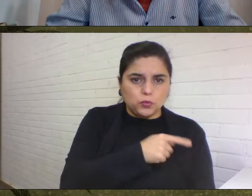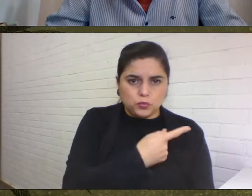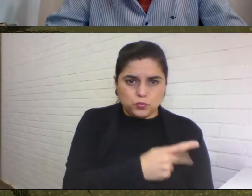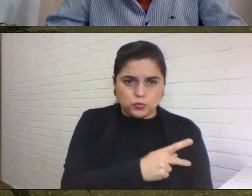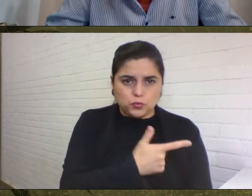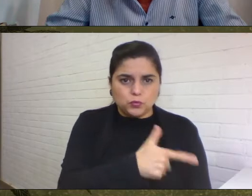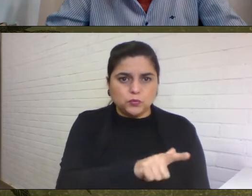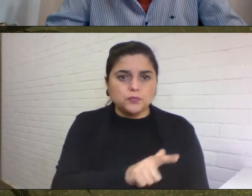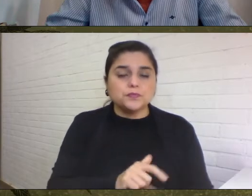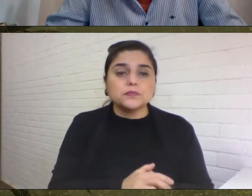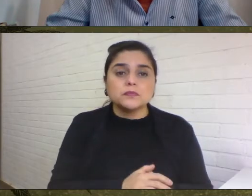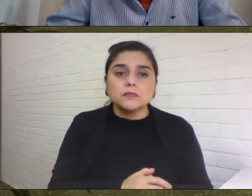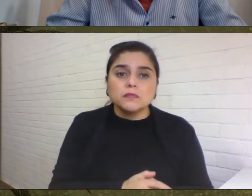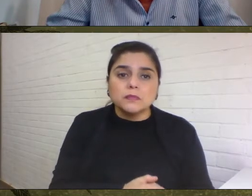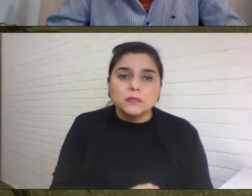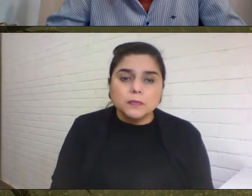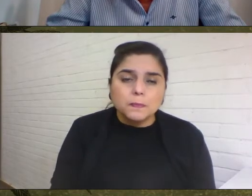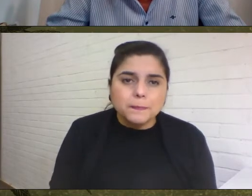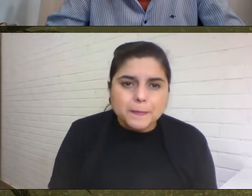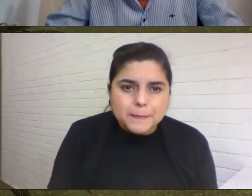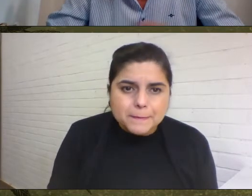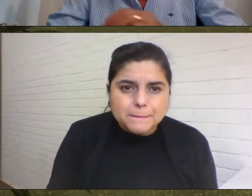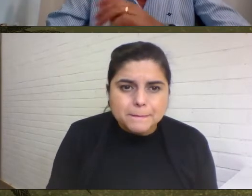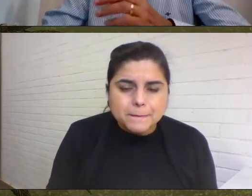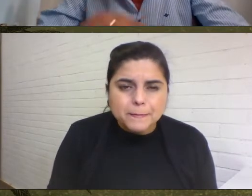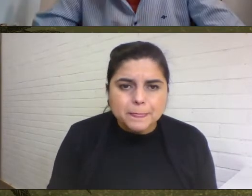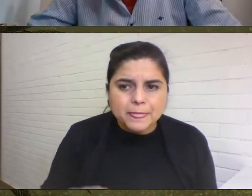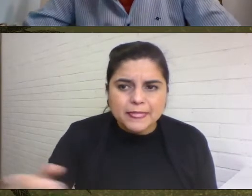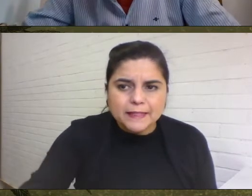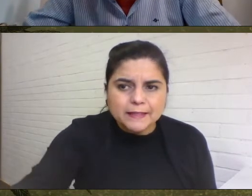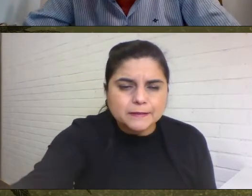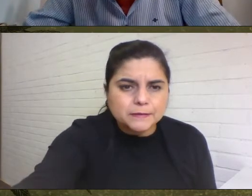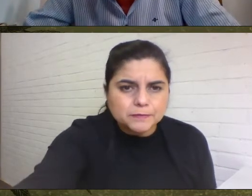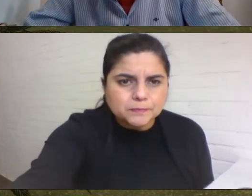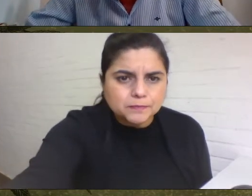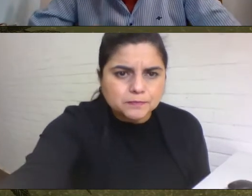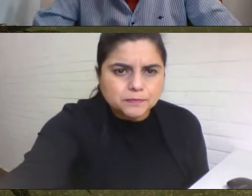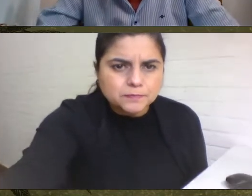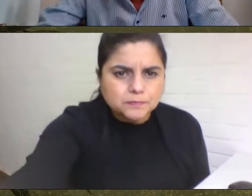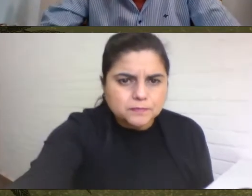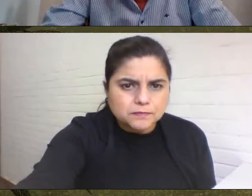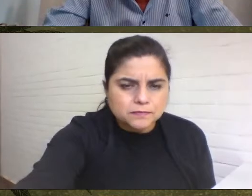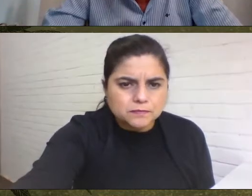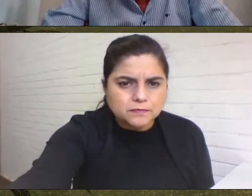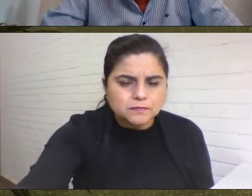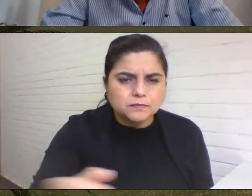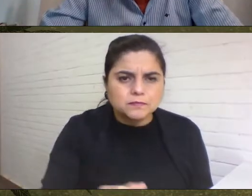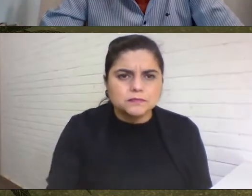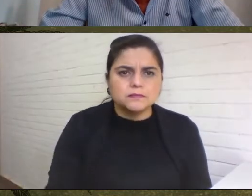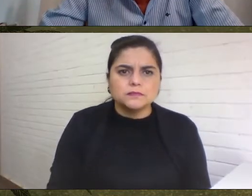do INCB, do órgão e do GIF, creio que é assim que se diz